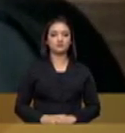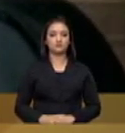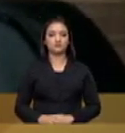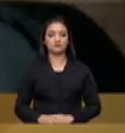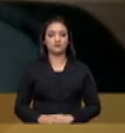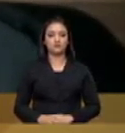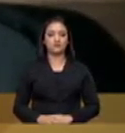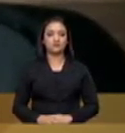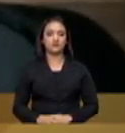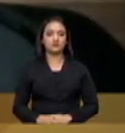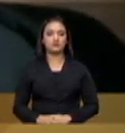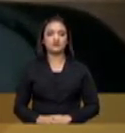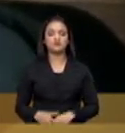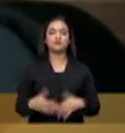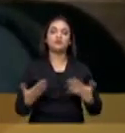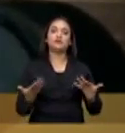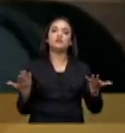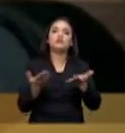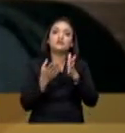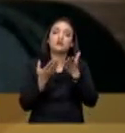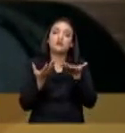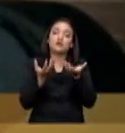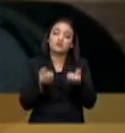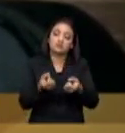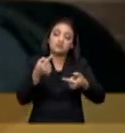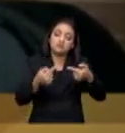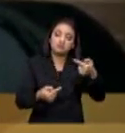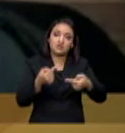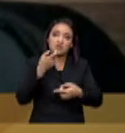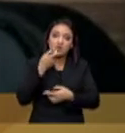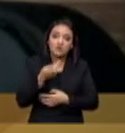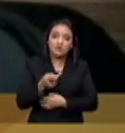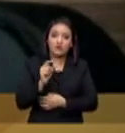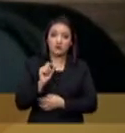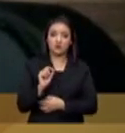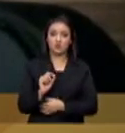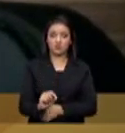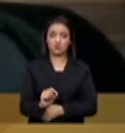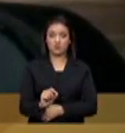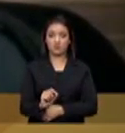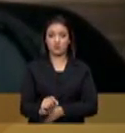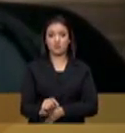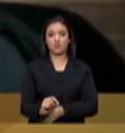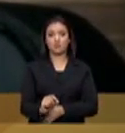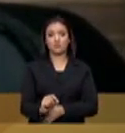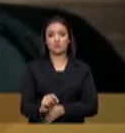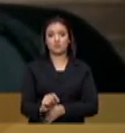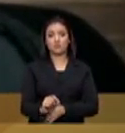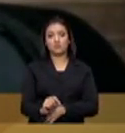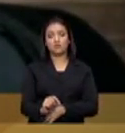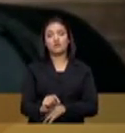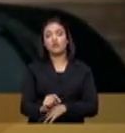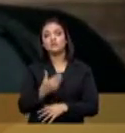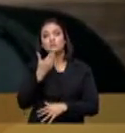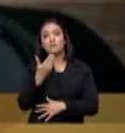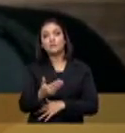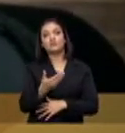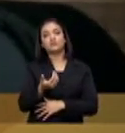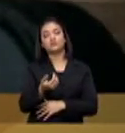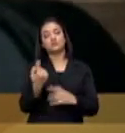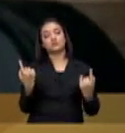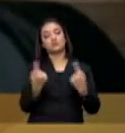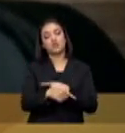agora, senhor presidente, afastando a preambular da prejudicialidade, as alegações de